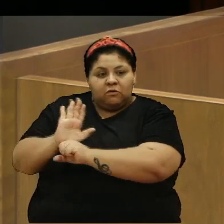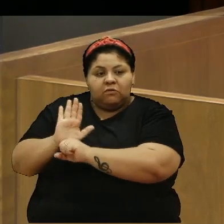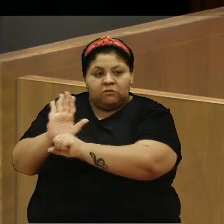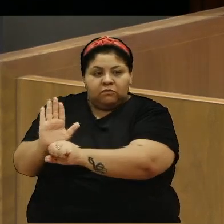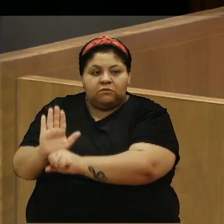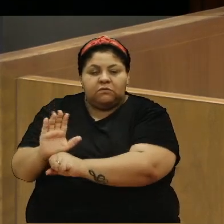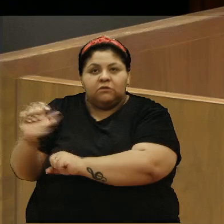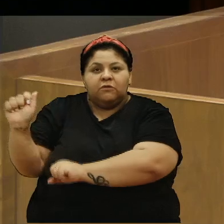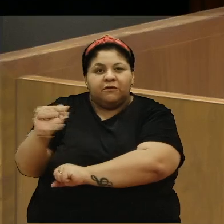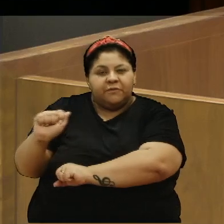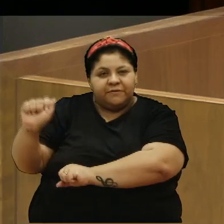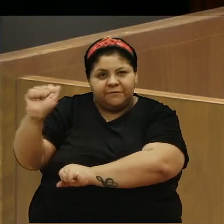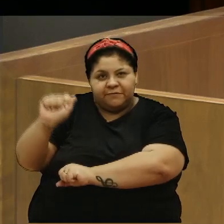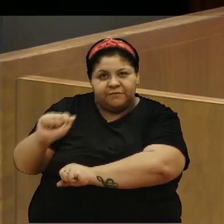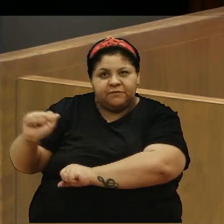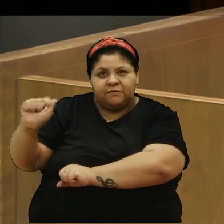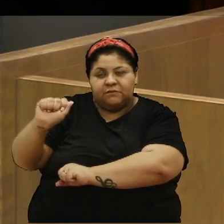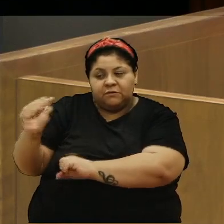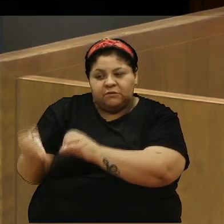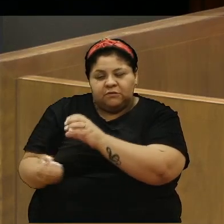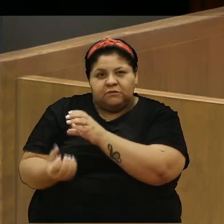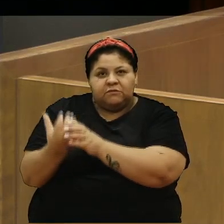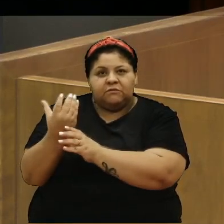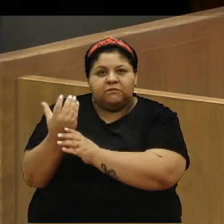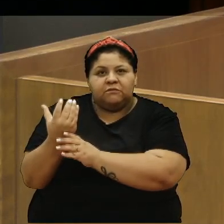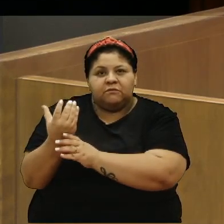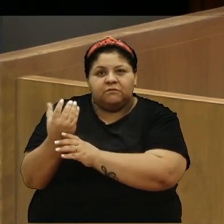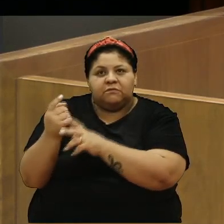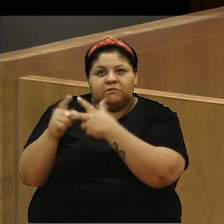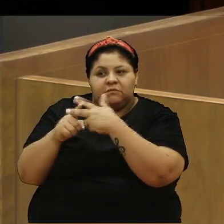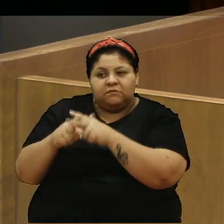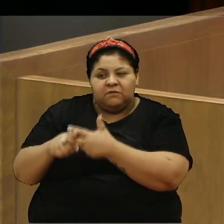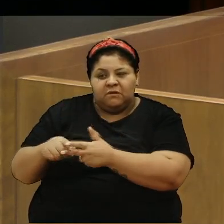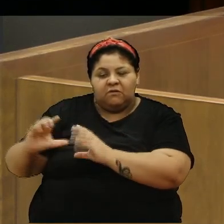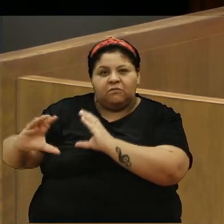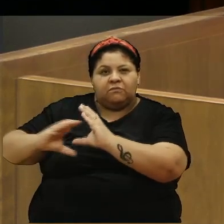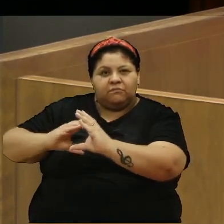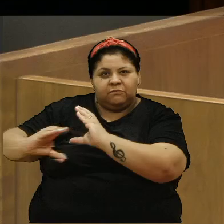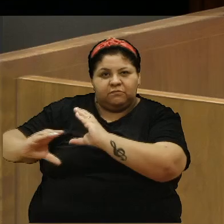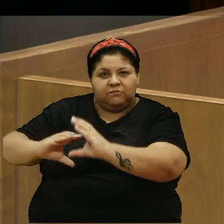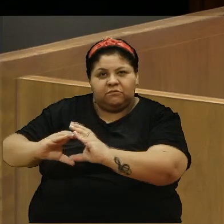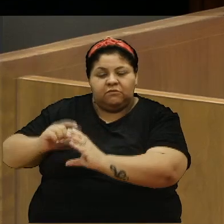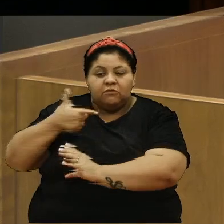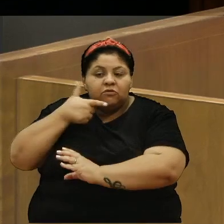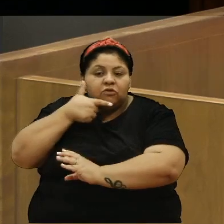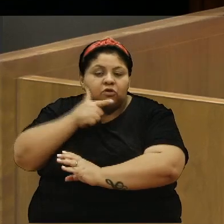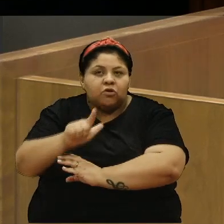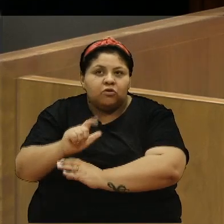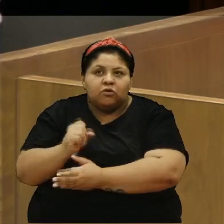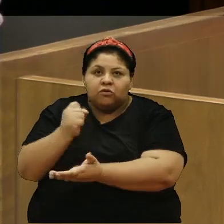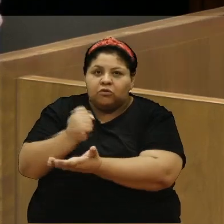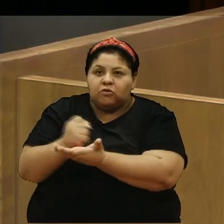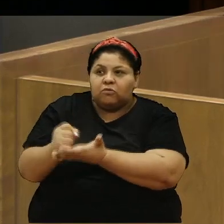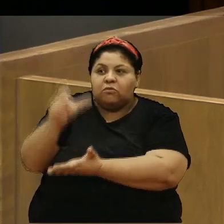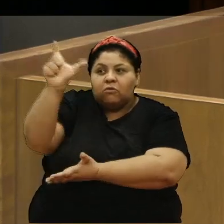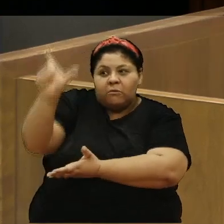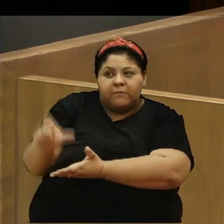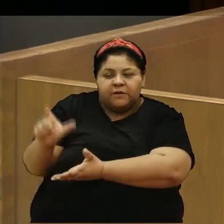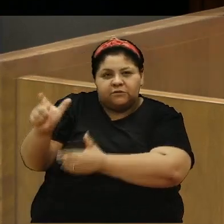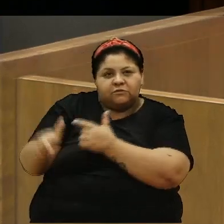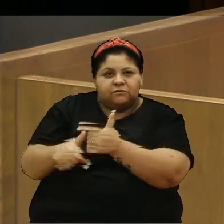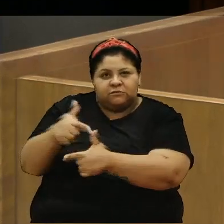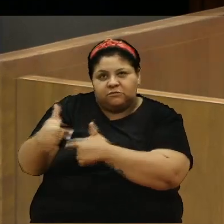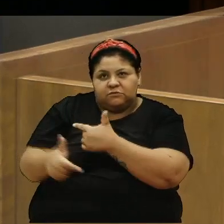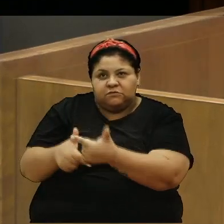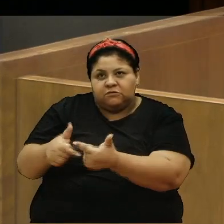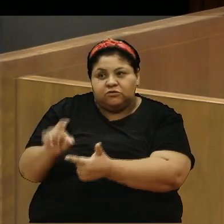a associação cria os mecanismos de comunicação, consegue contratar alguém para trabalhar